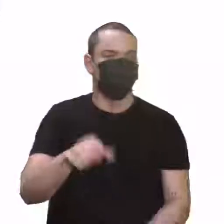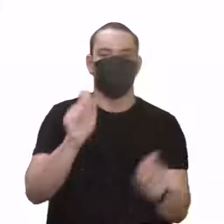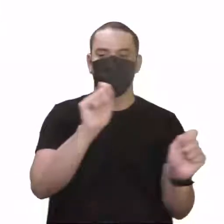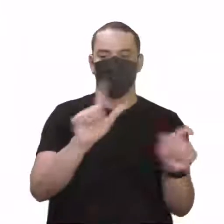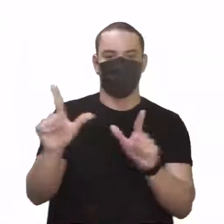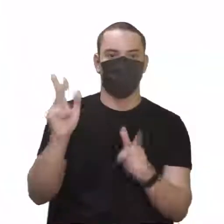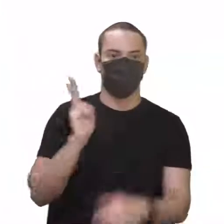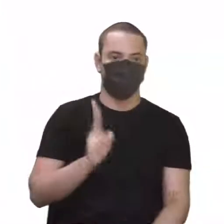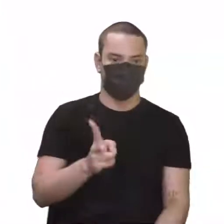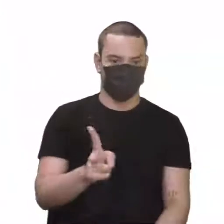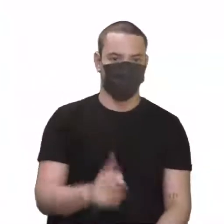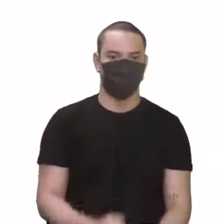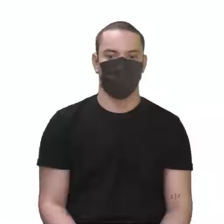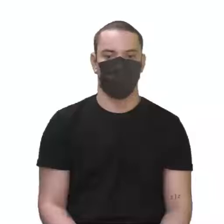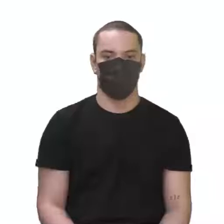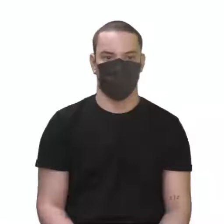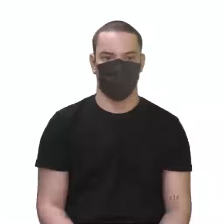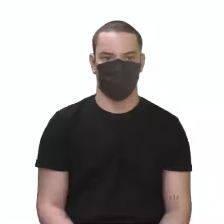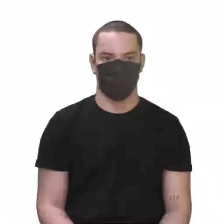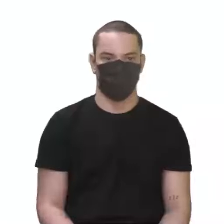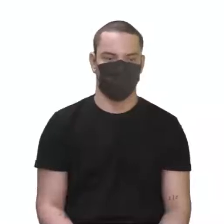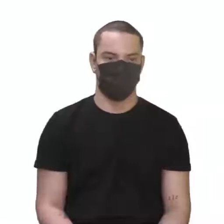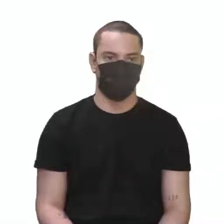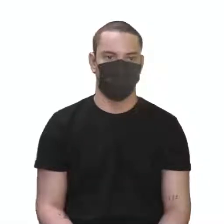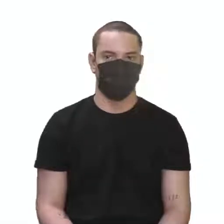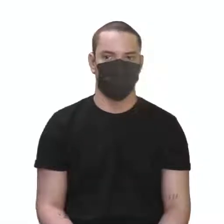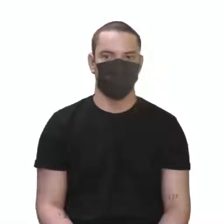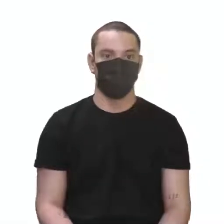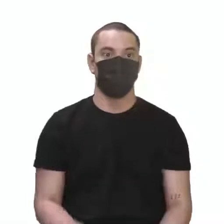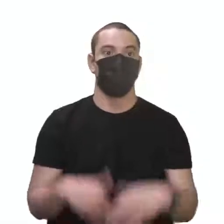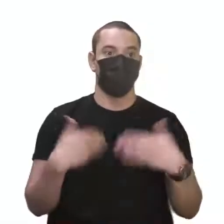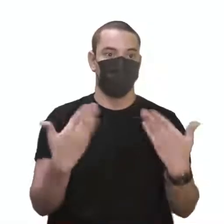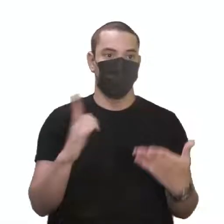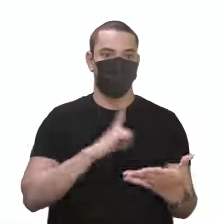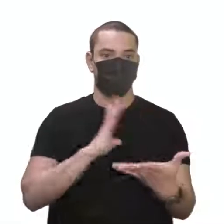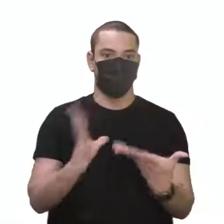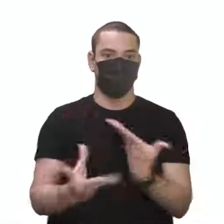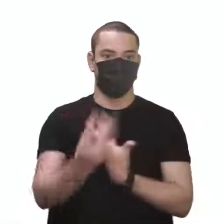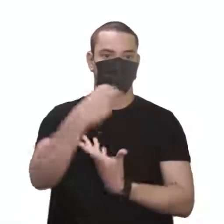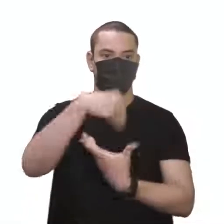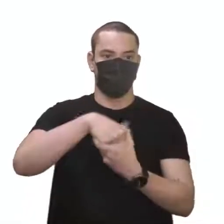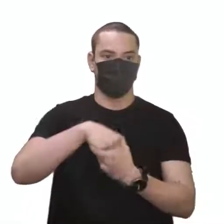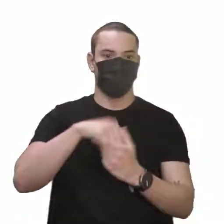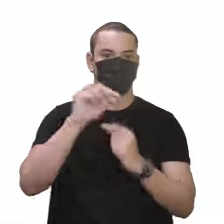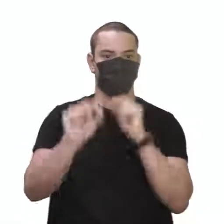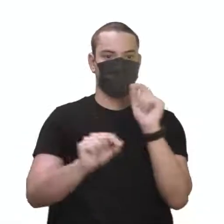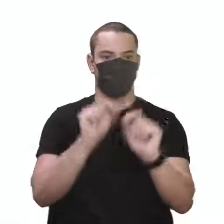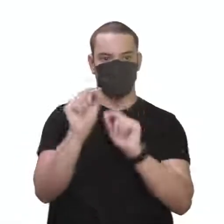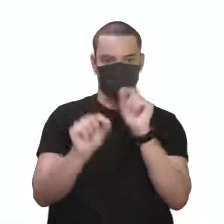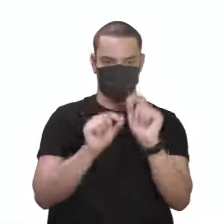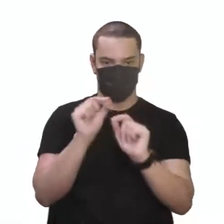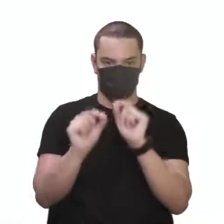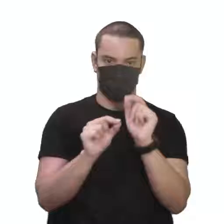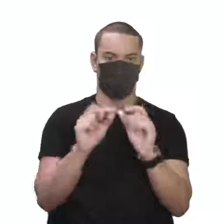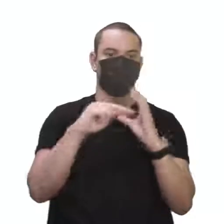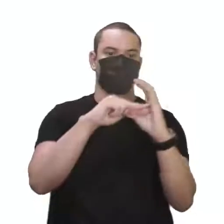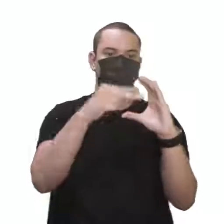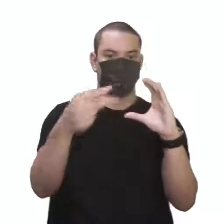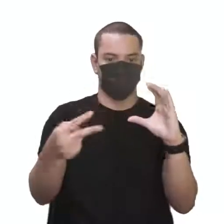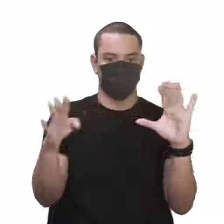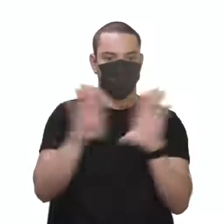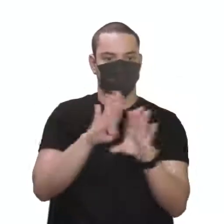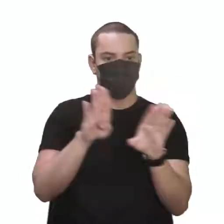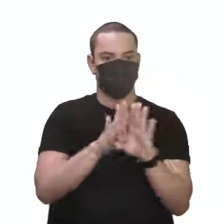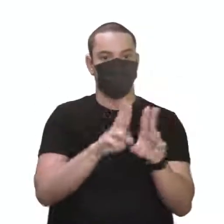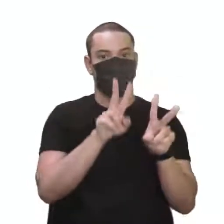aula, continuando ali. Então, olha só, ele constitui, isso inclui, então, esse genoma, tanto os genes como